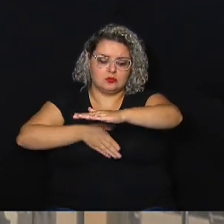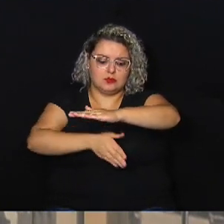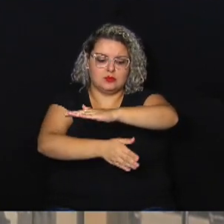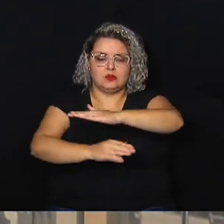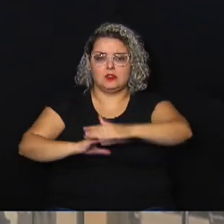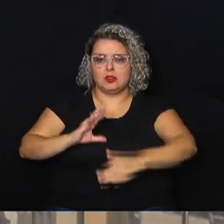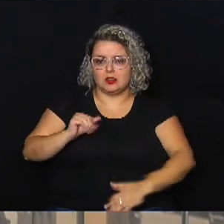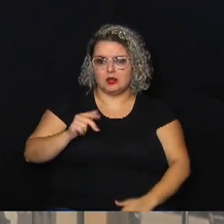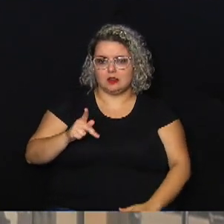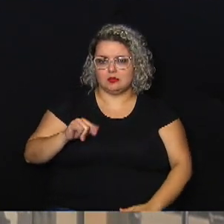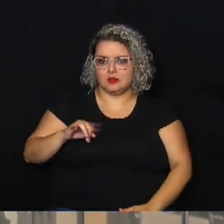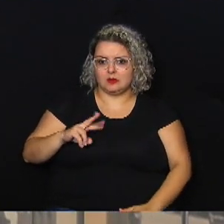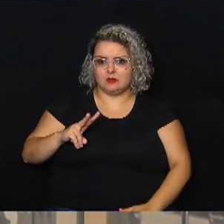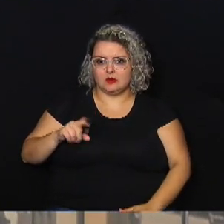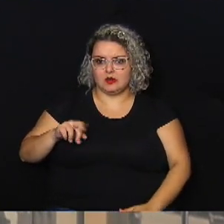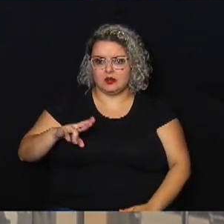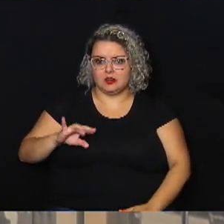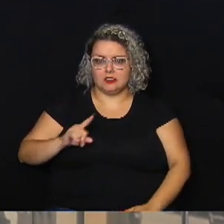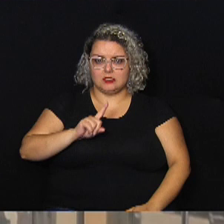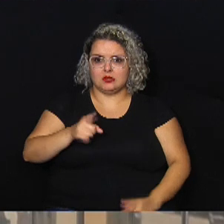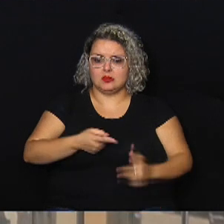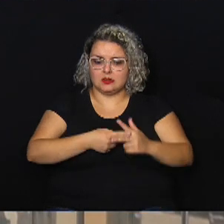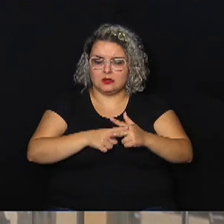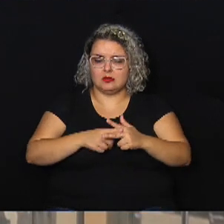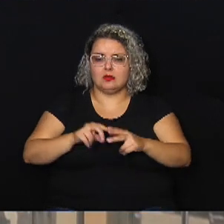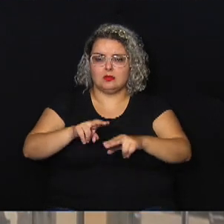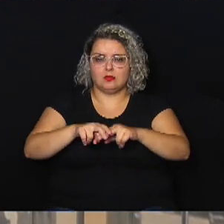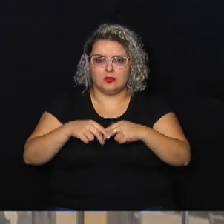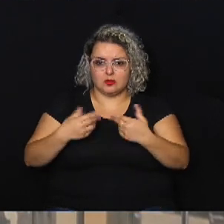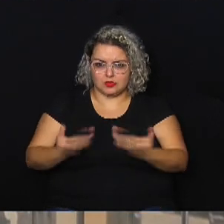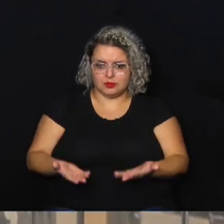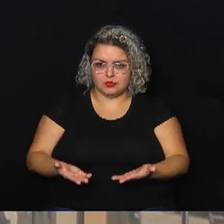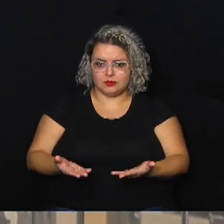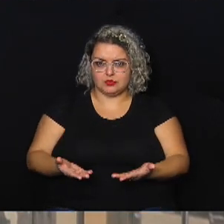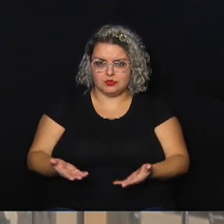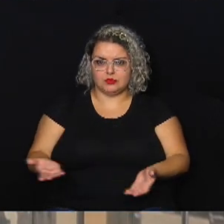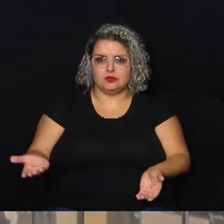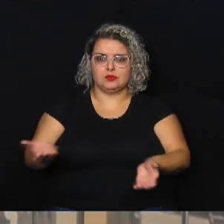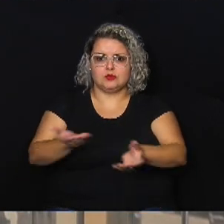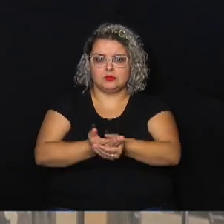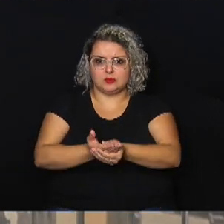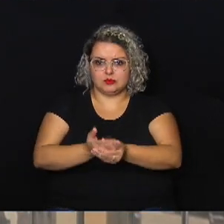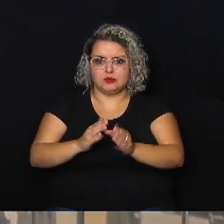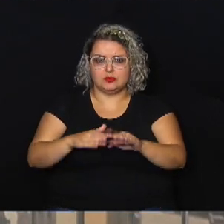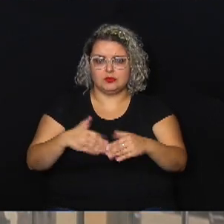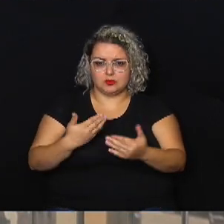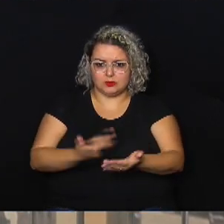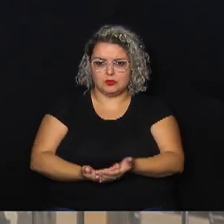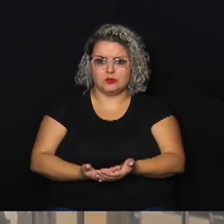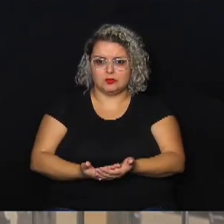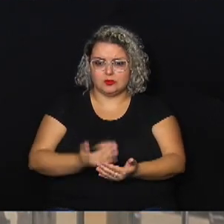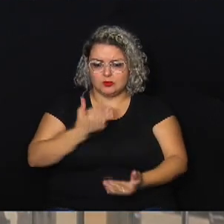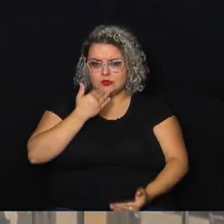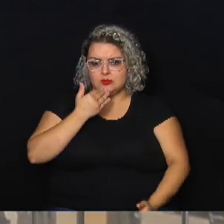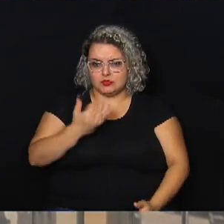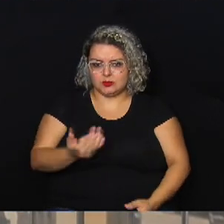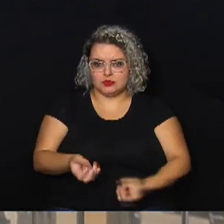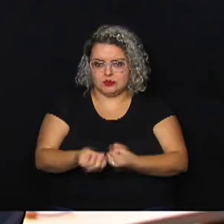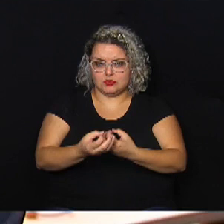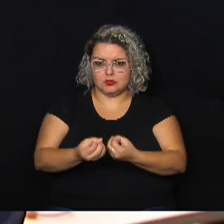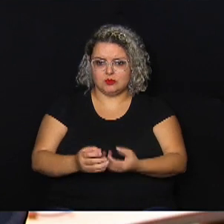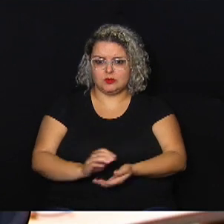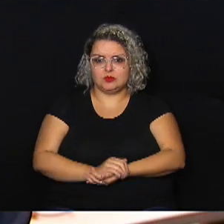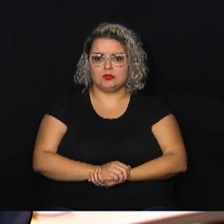não apenas uma manutenção. Por conta disso, ele protocolou um requerimento solicitando